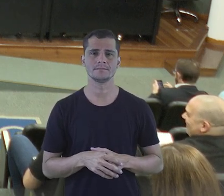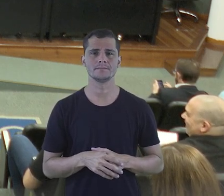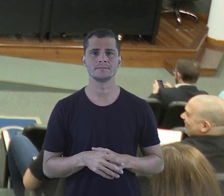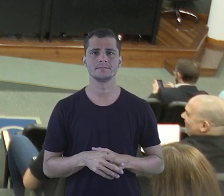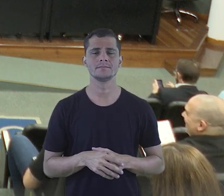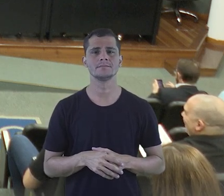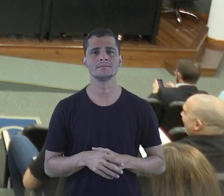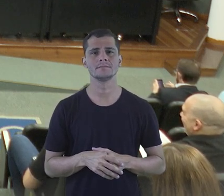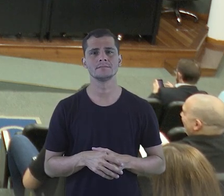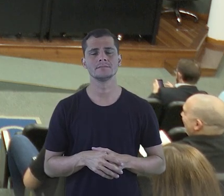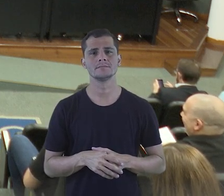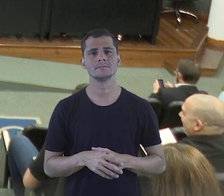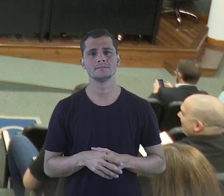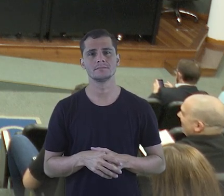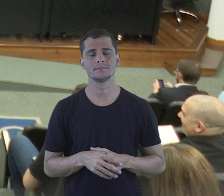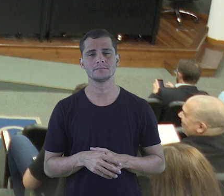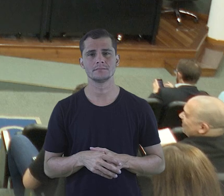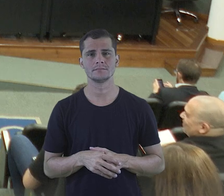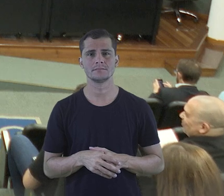tá lá